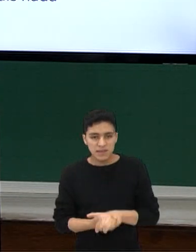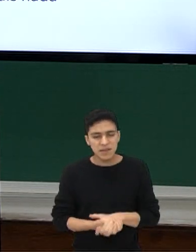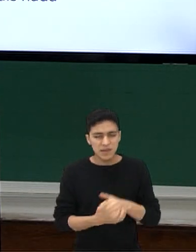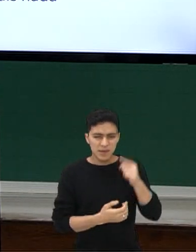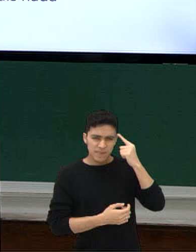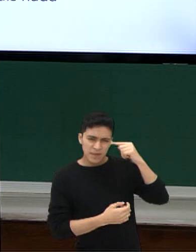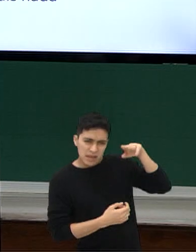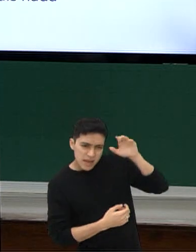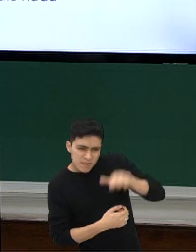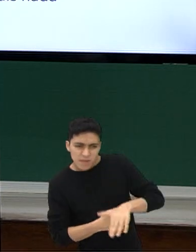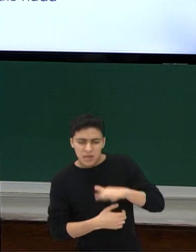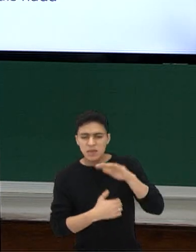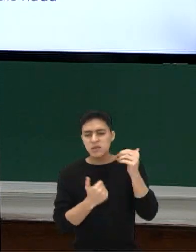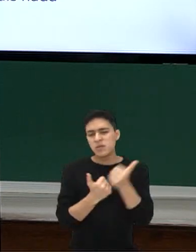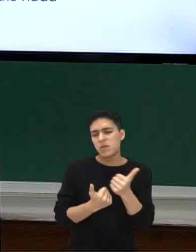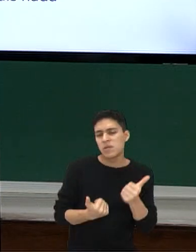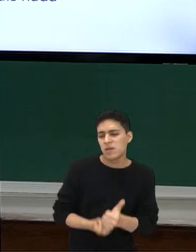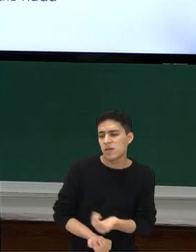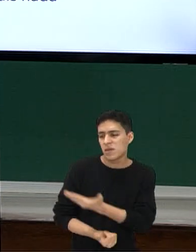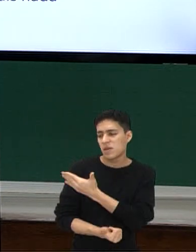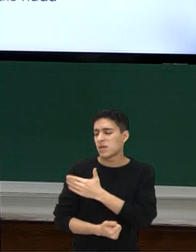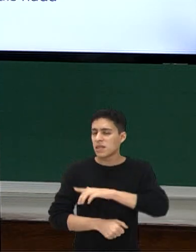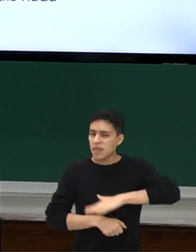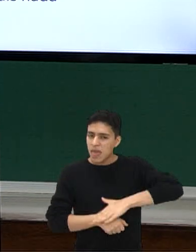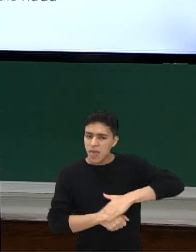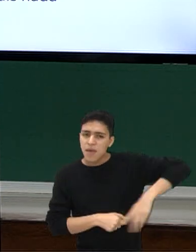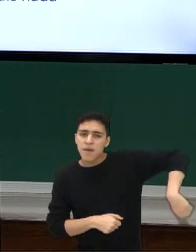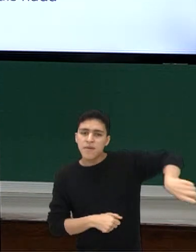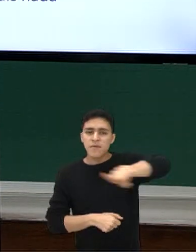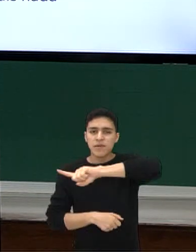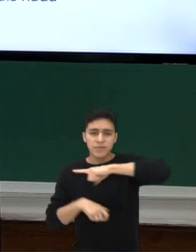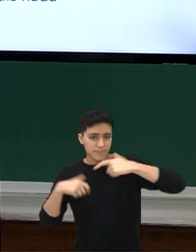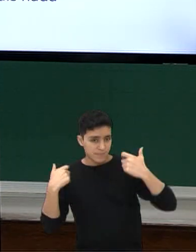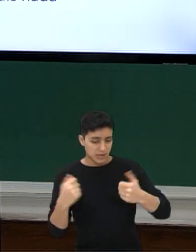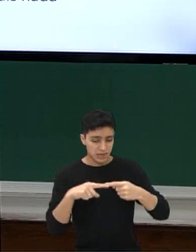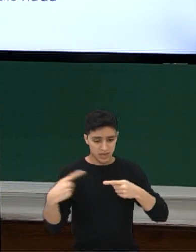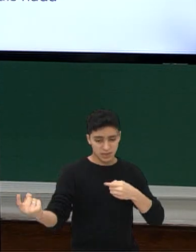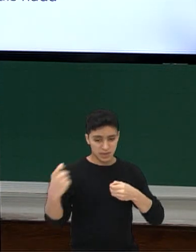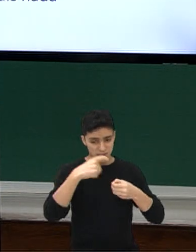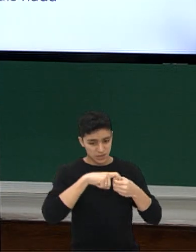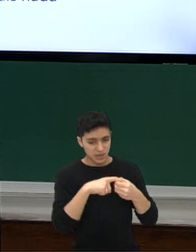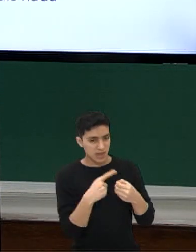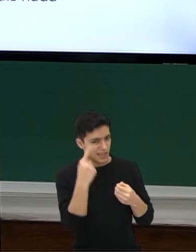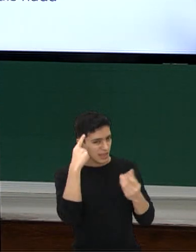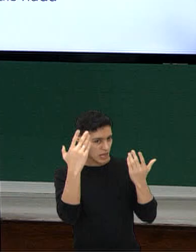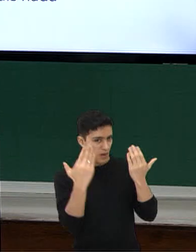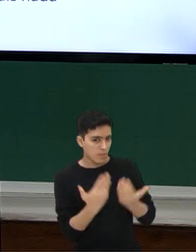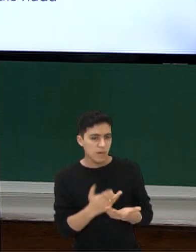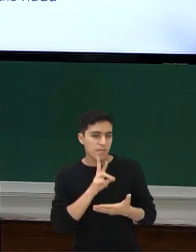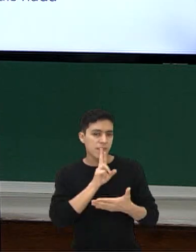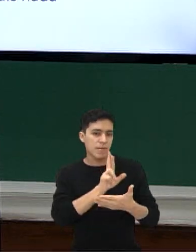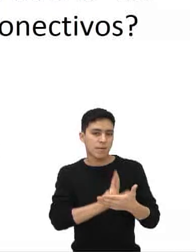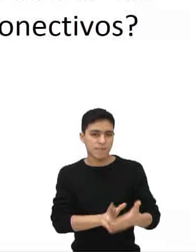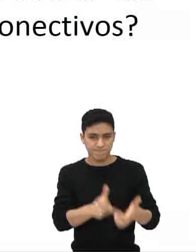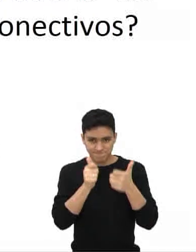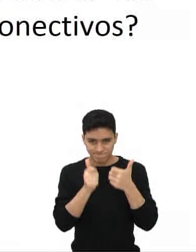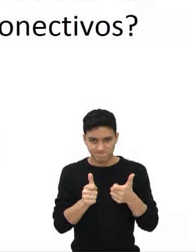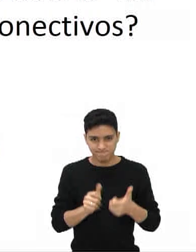Pensa bem aí, substitui, dá um tempinho para você e a gente já volta e compara as nossas